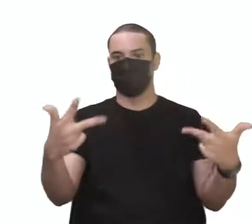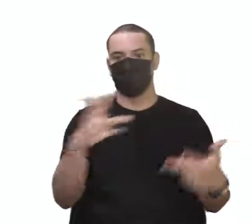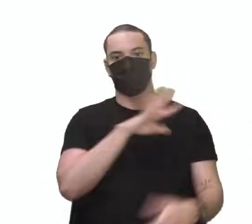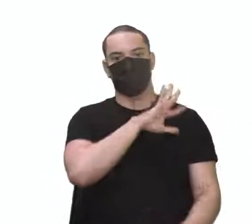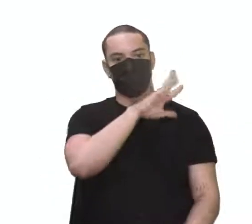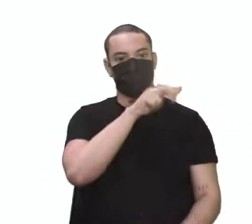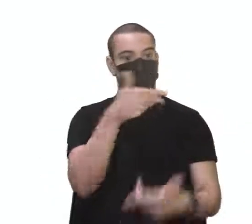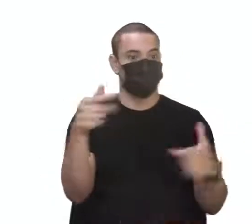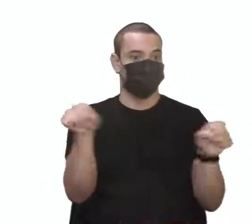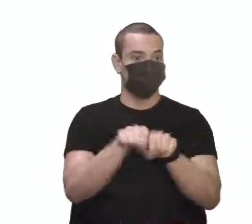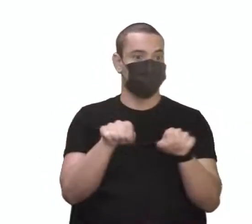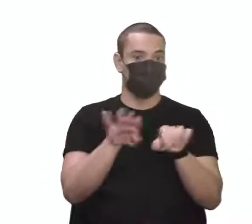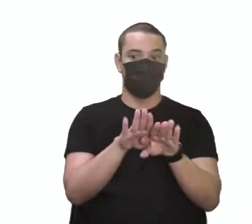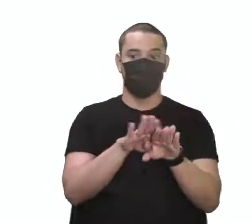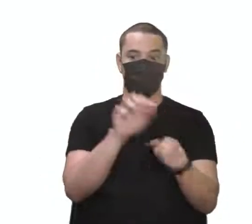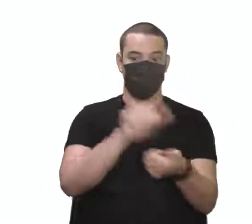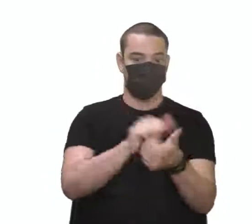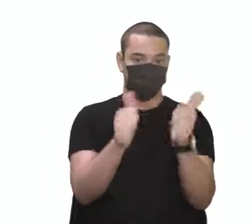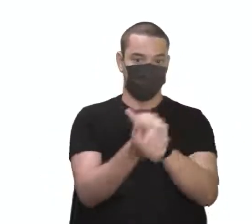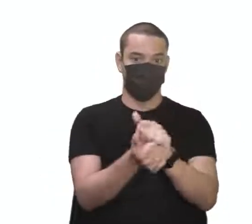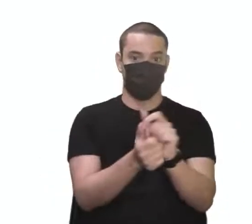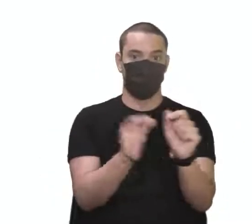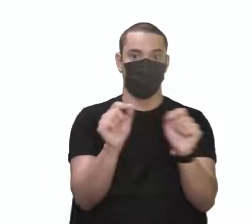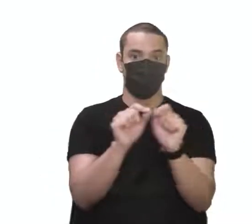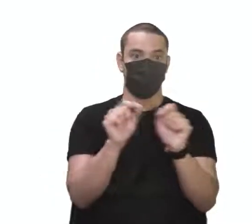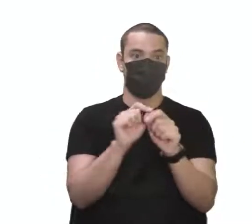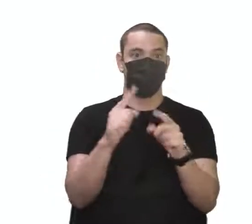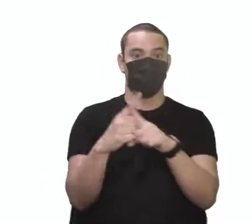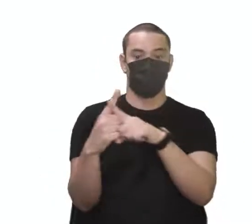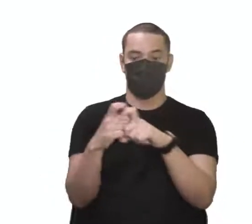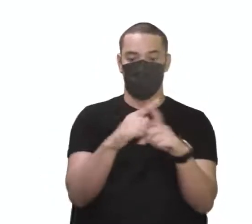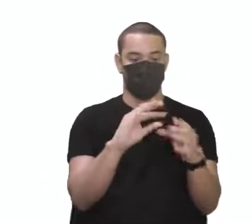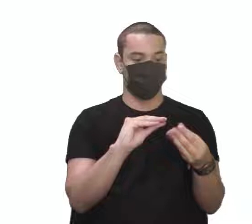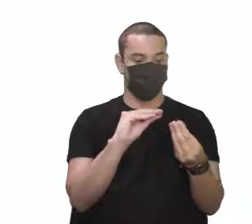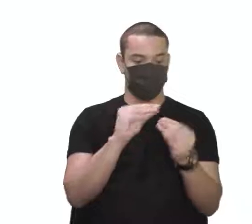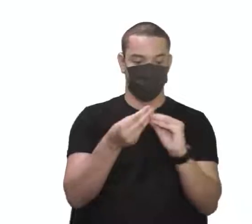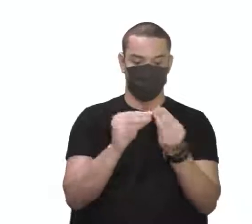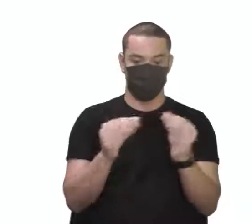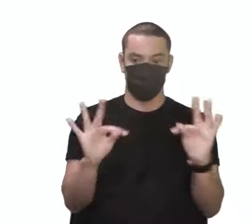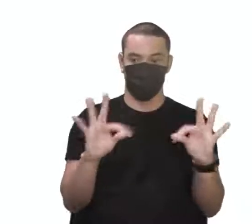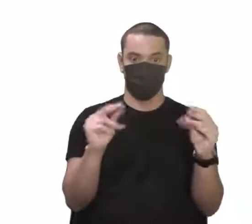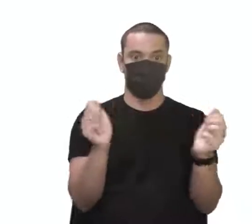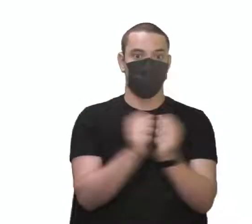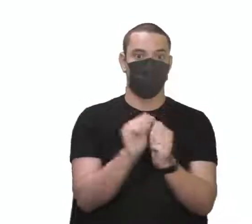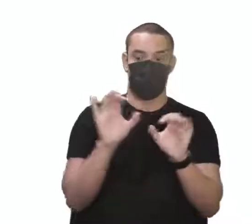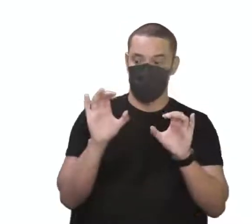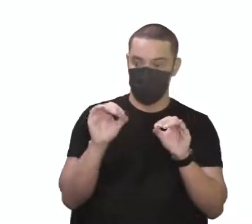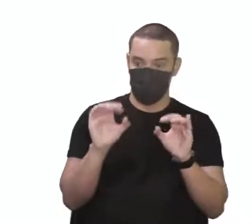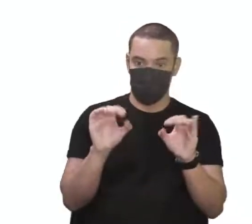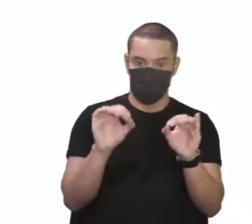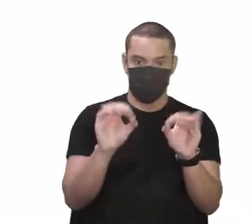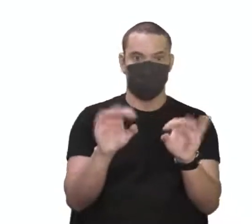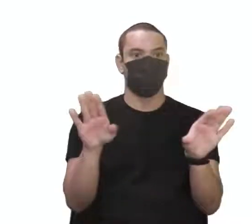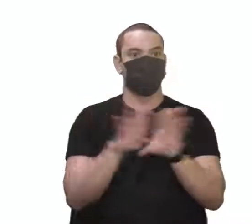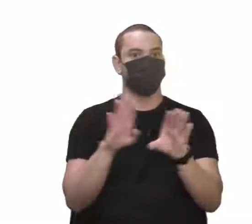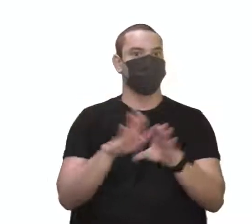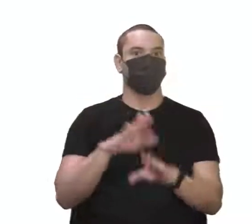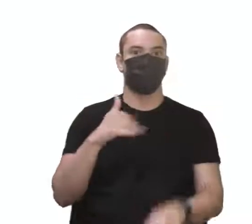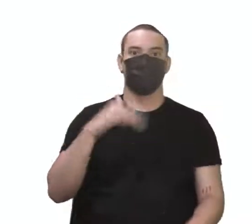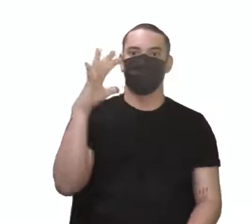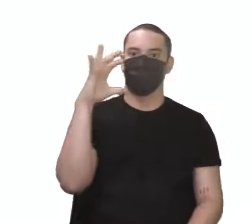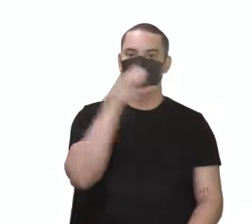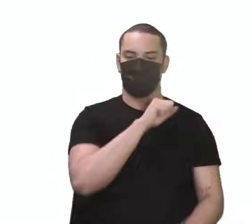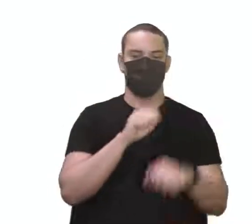e fazer a recombinação utilizando micro-organismos. Que tipo de micro-organismos, professora? Bactérias, que são mais